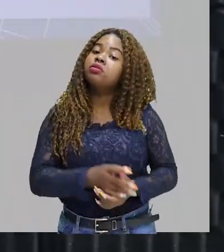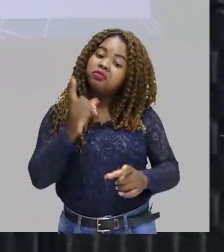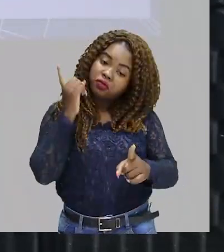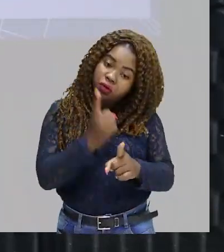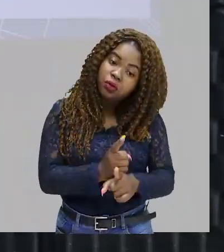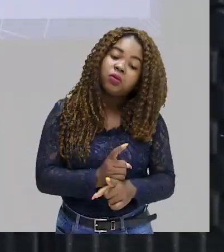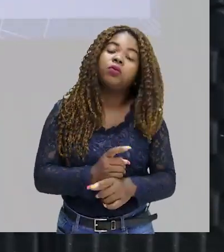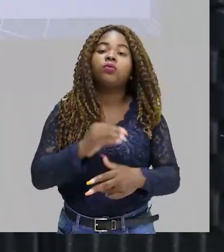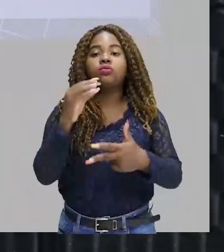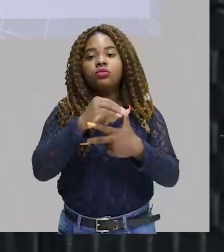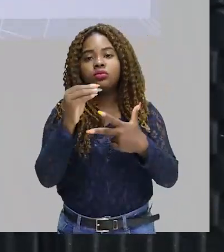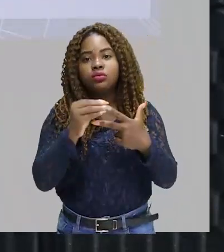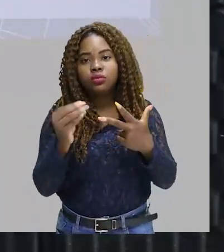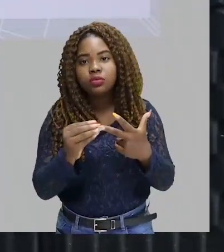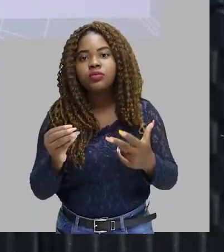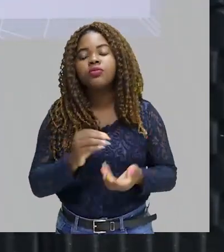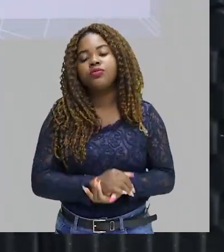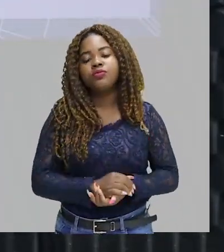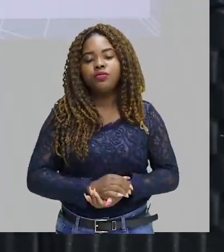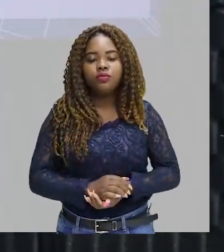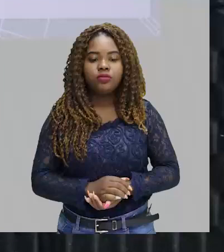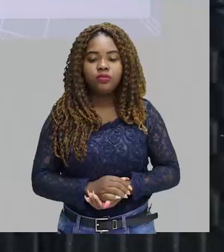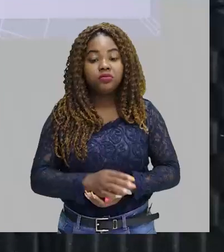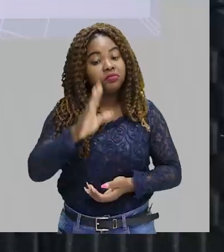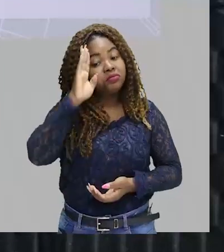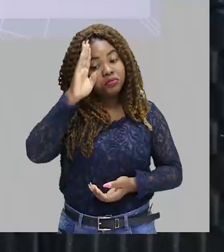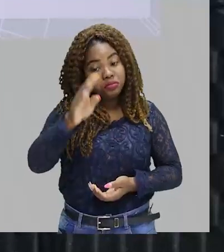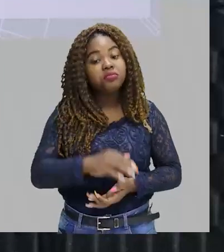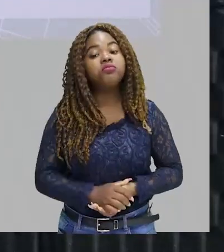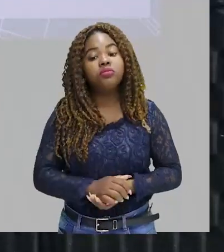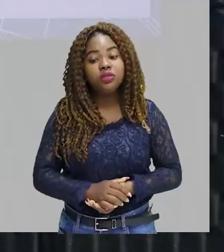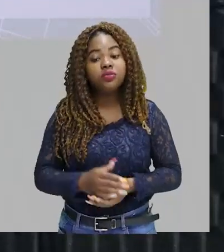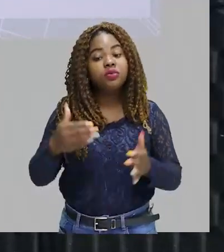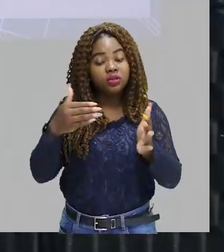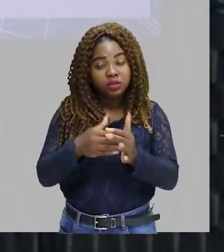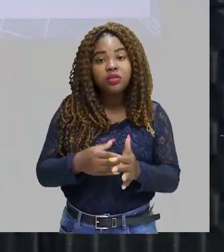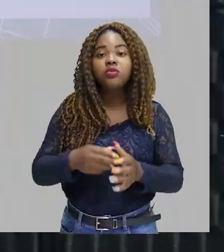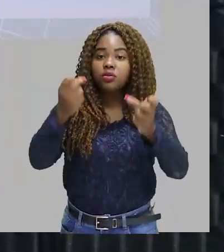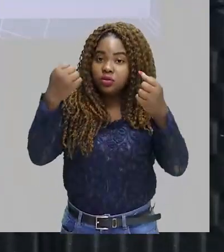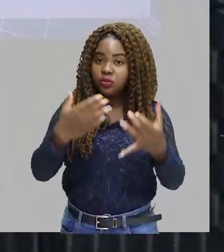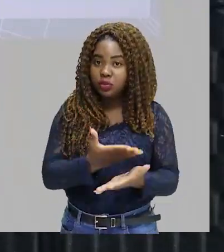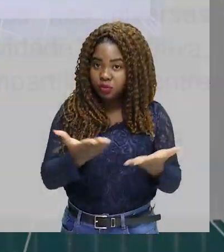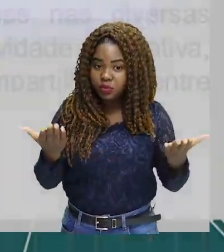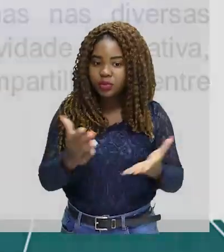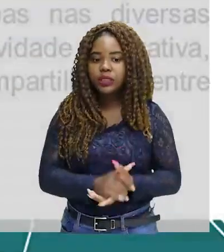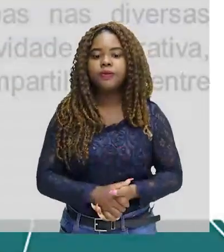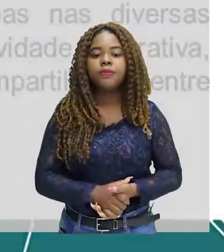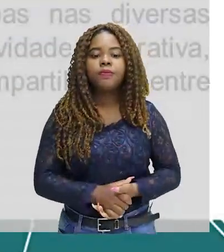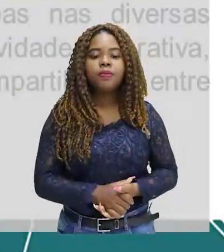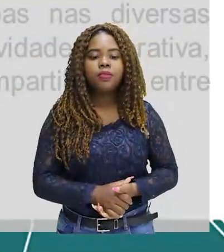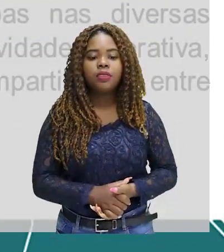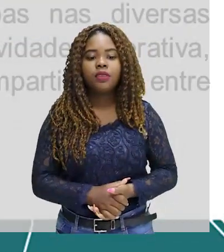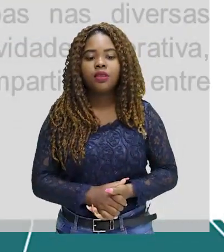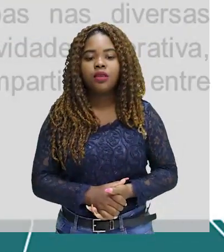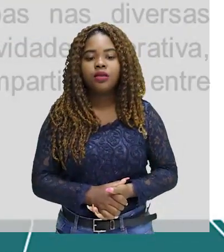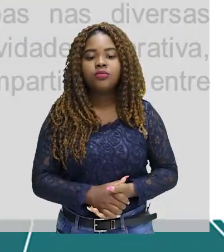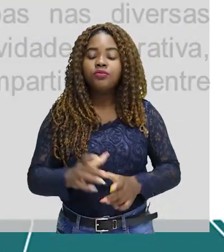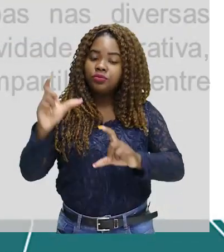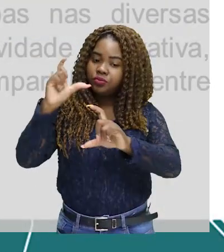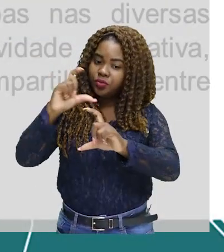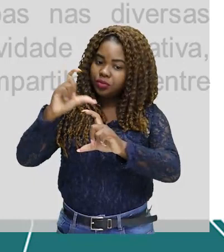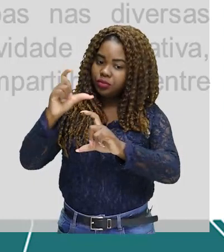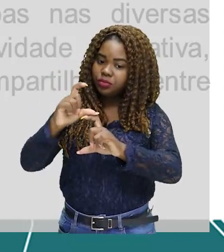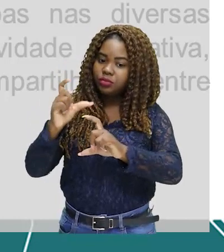encontrar esse tipo de linguagem nas provas do Enem. Principalmente essa última que nós estamos vendo agora. Na tira do Armandinho, a